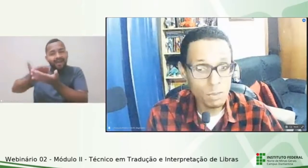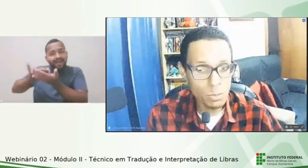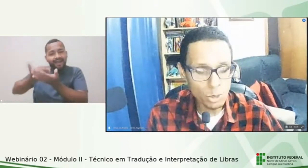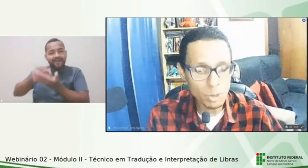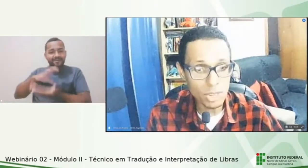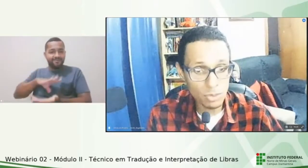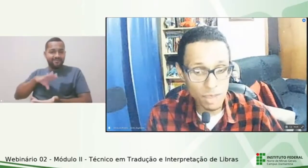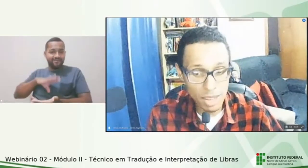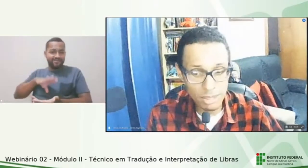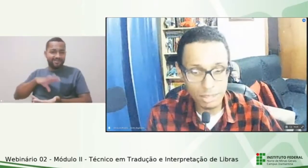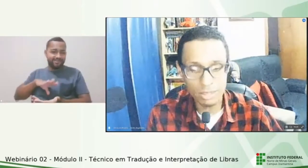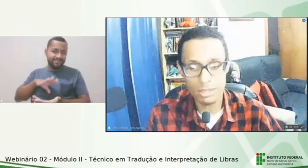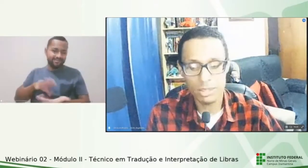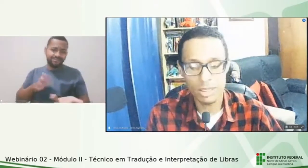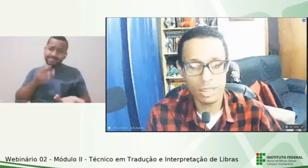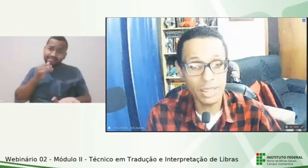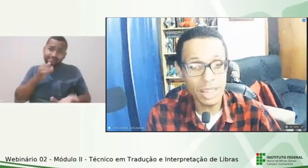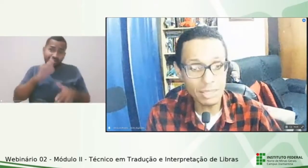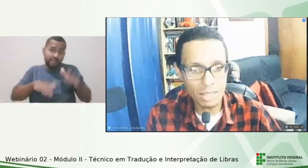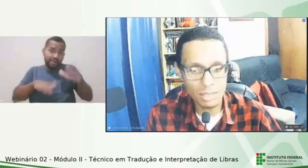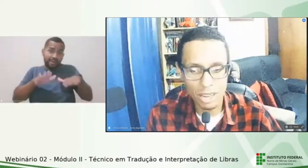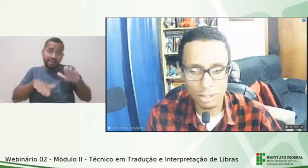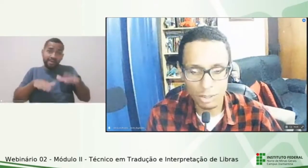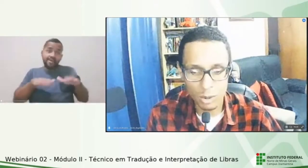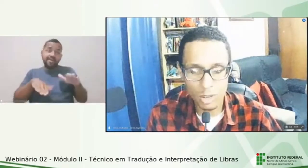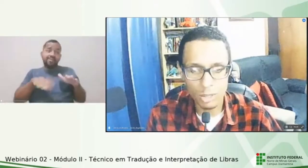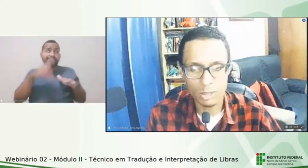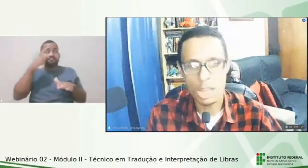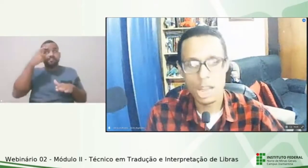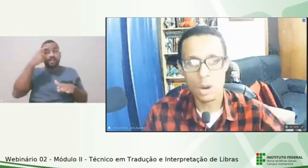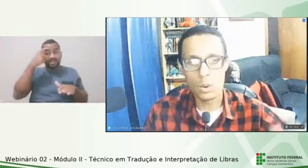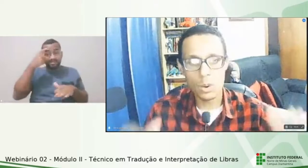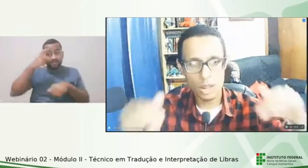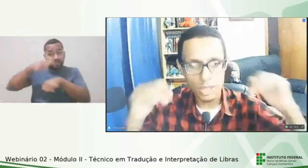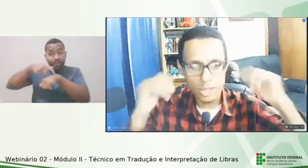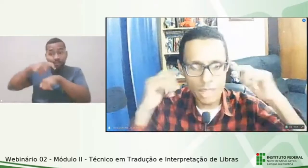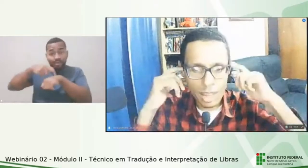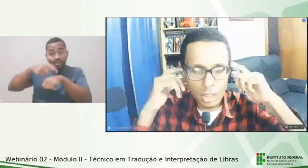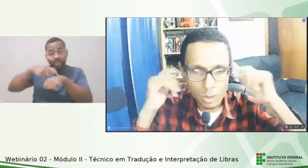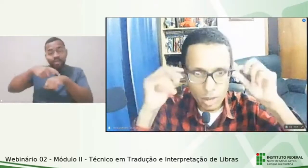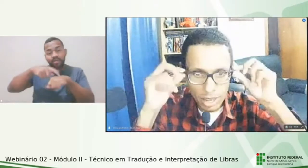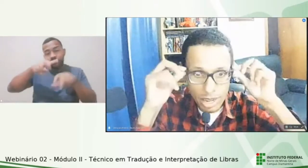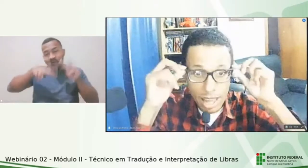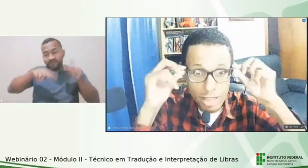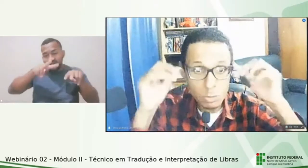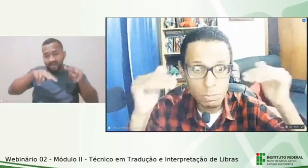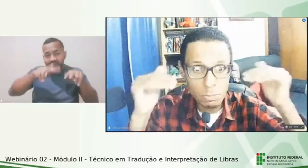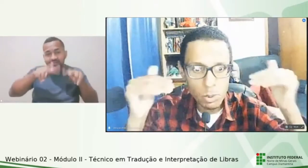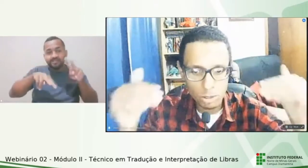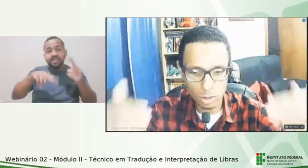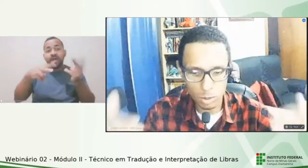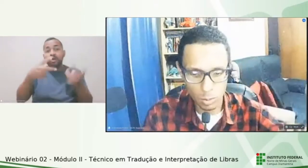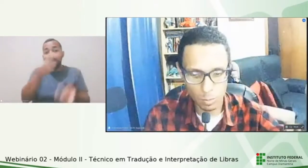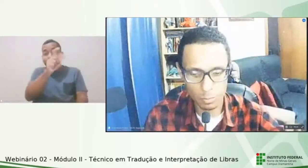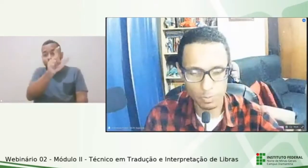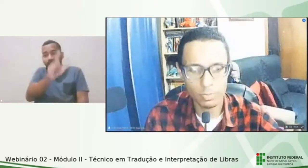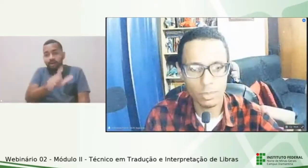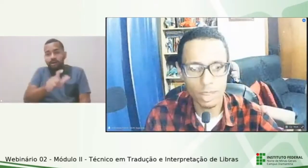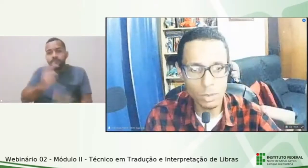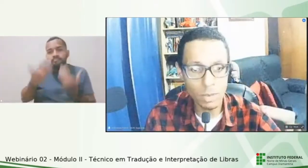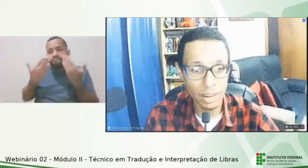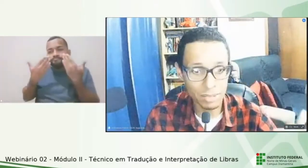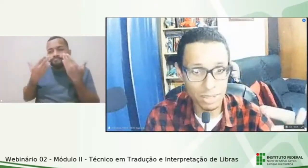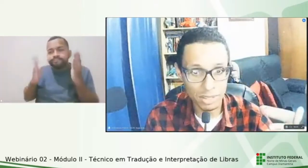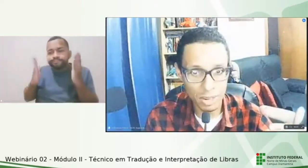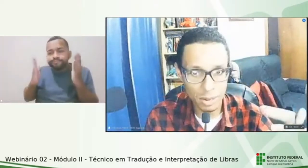E muitas das vezes, nessas avaliações, o candidato ele é exposto em